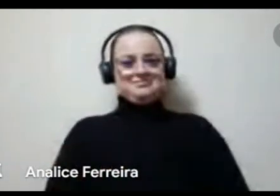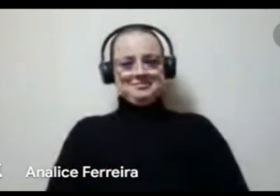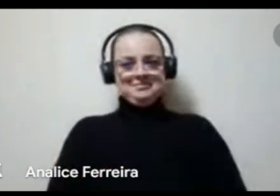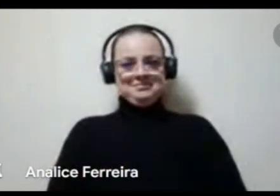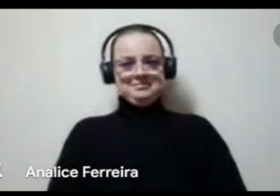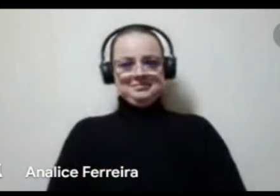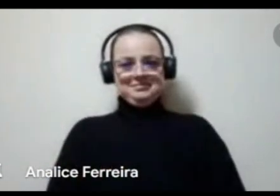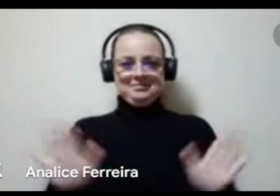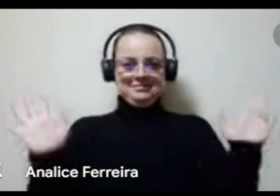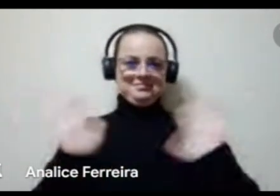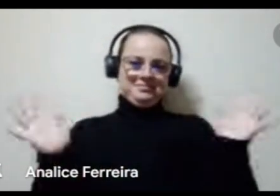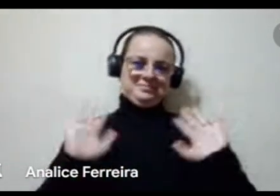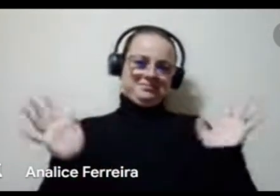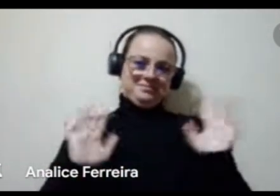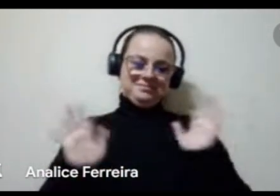Tchau, tchau.